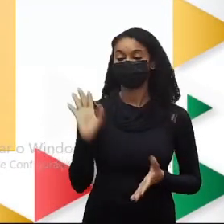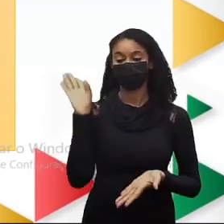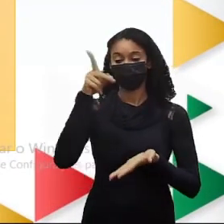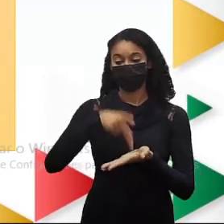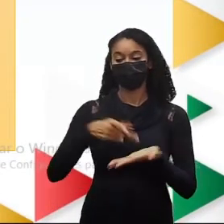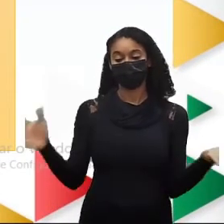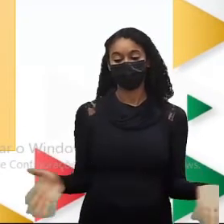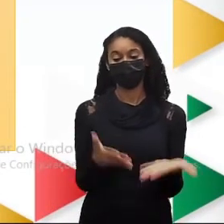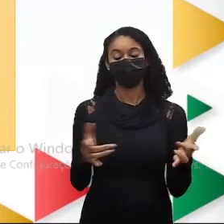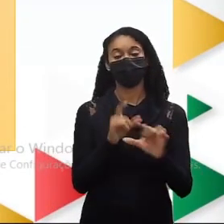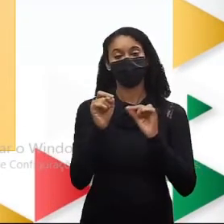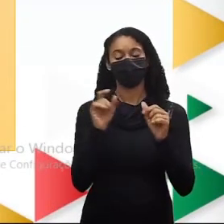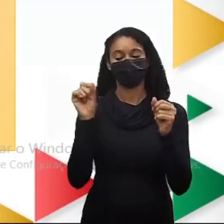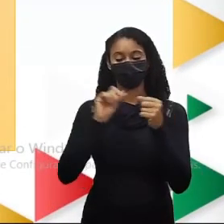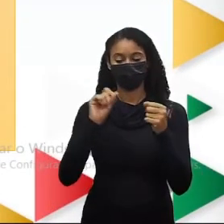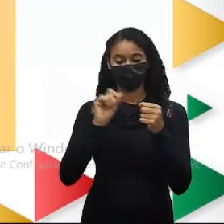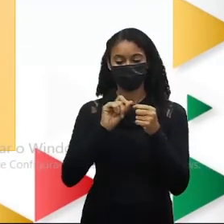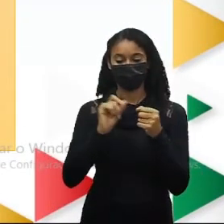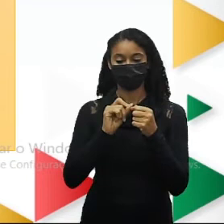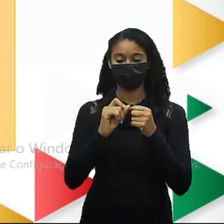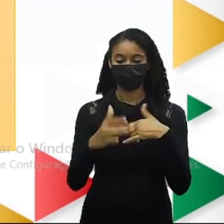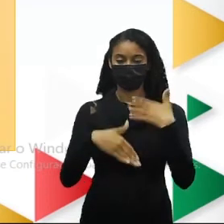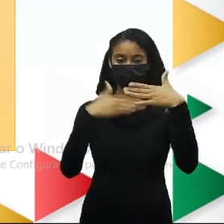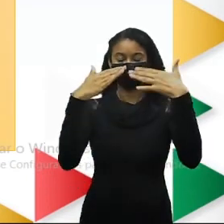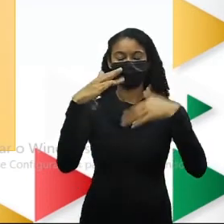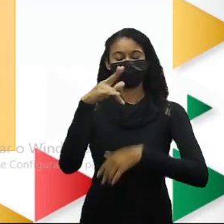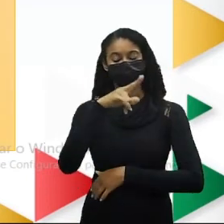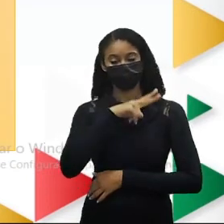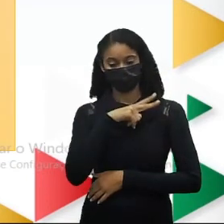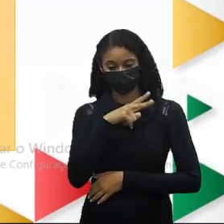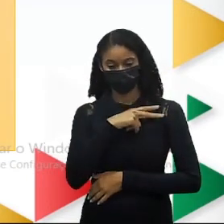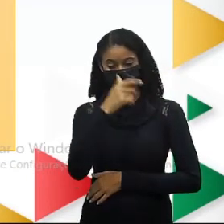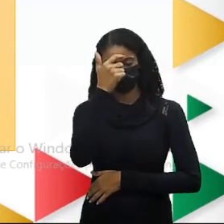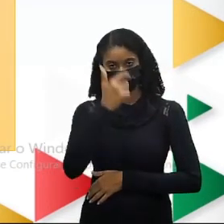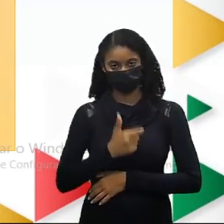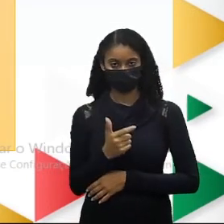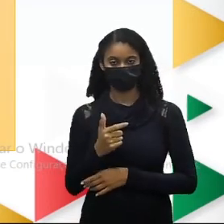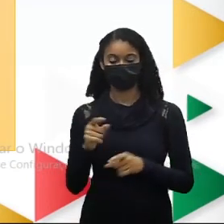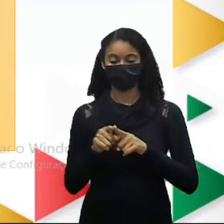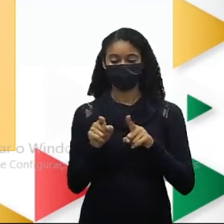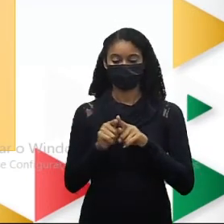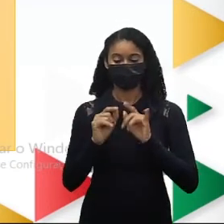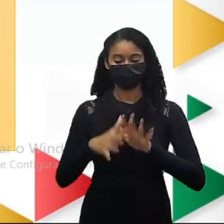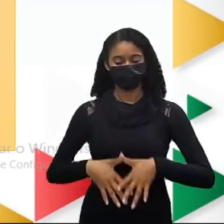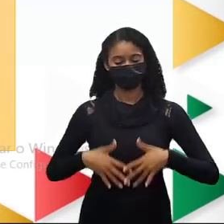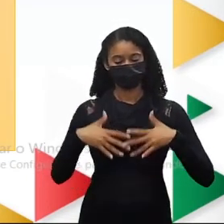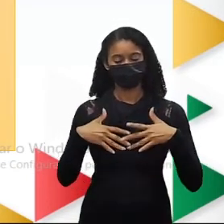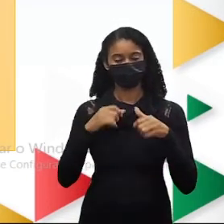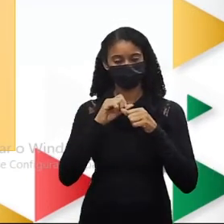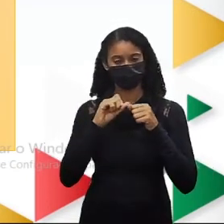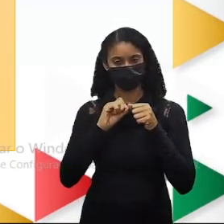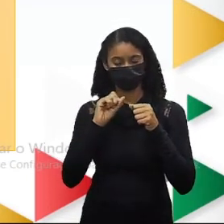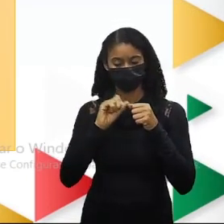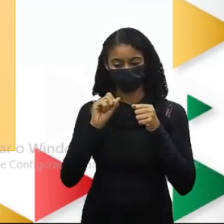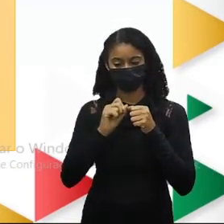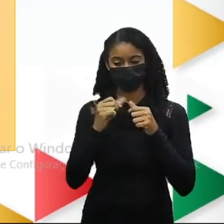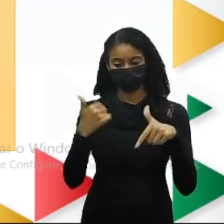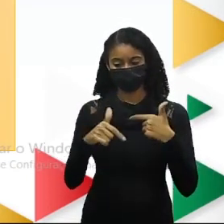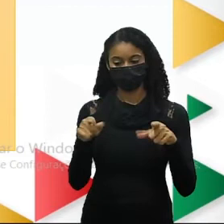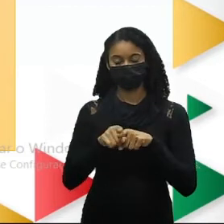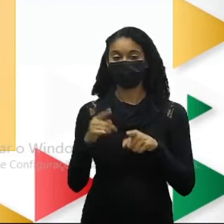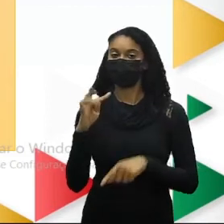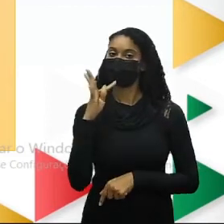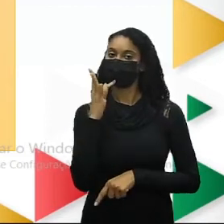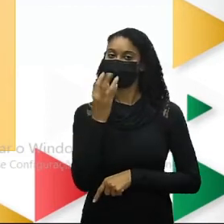motivação vem de realização, desenvolvimento pessoal, satisfação no trabalho e